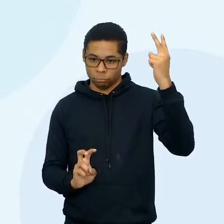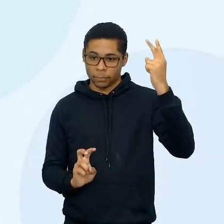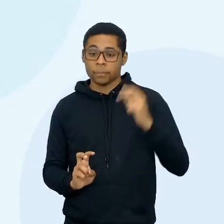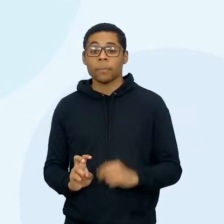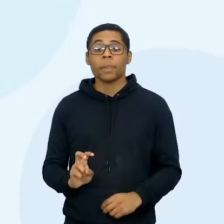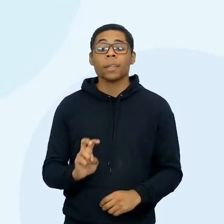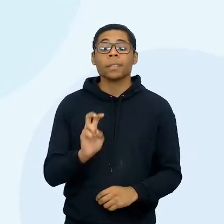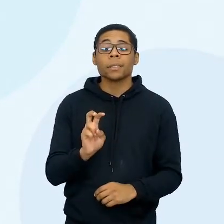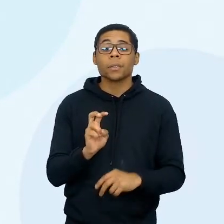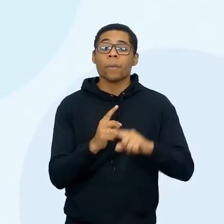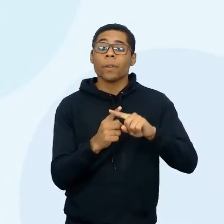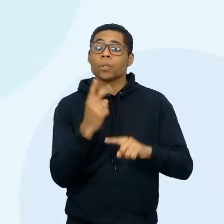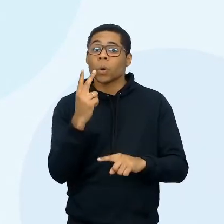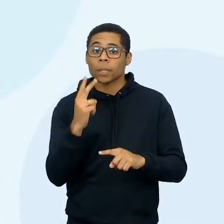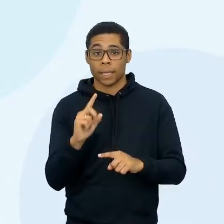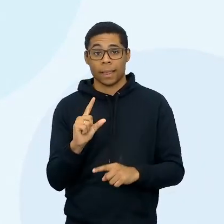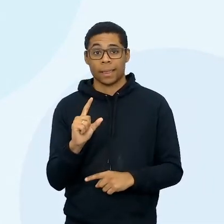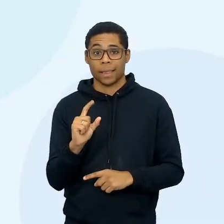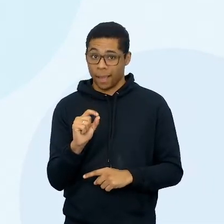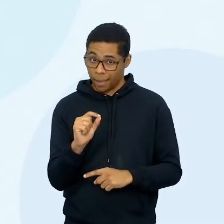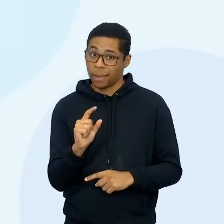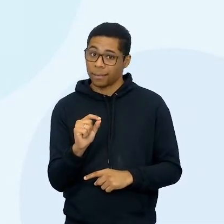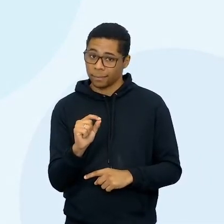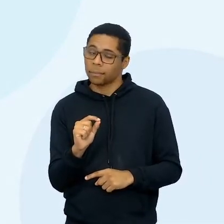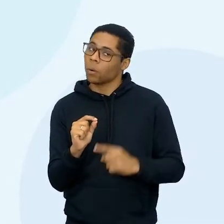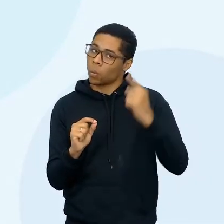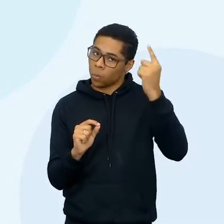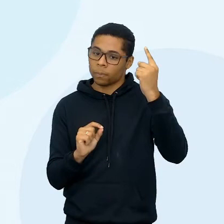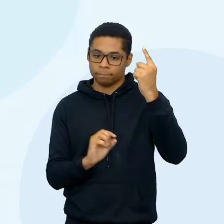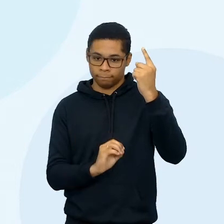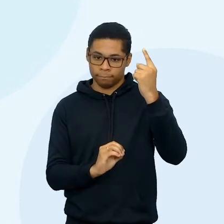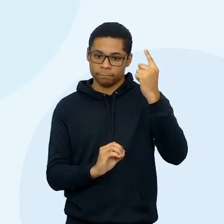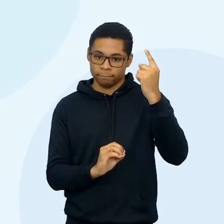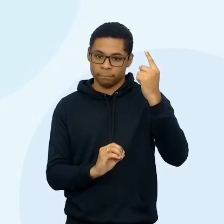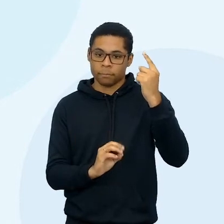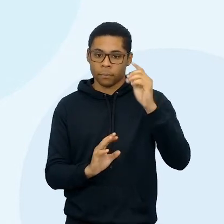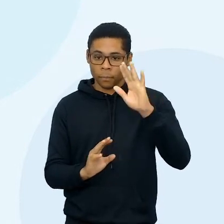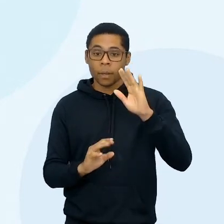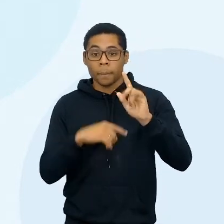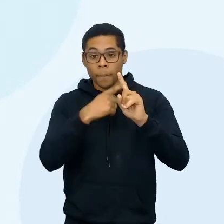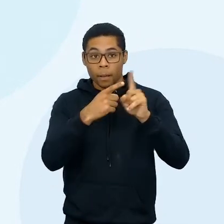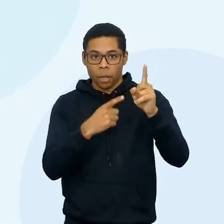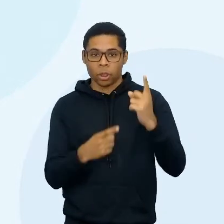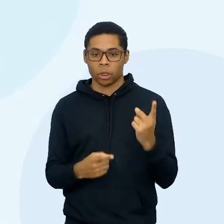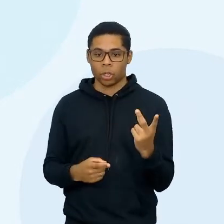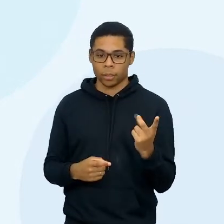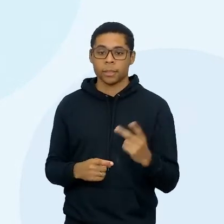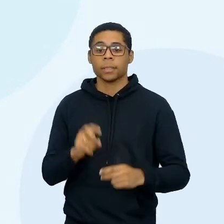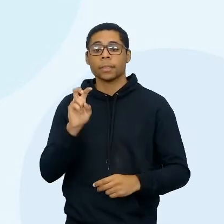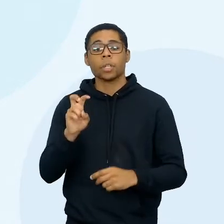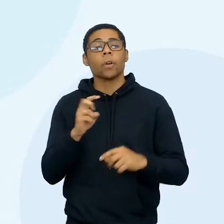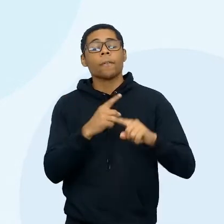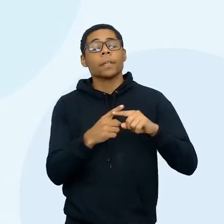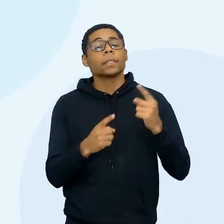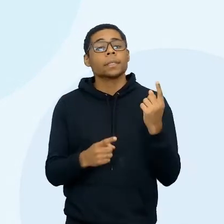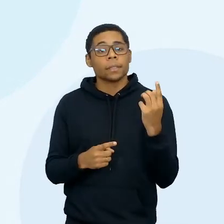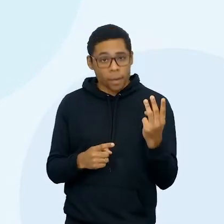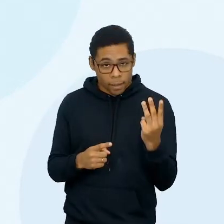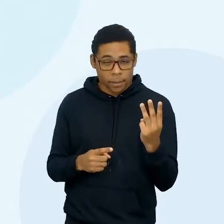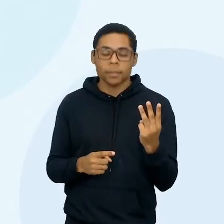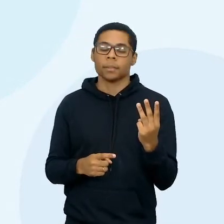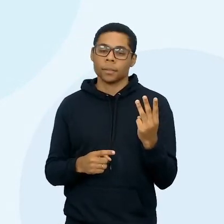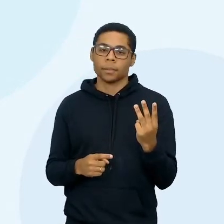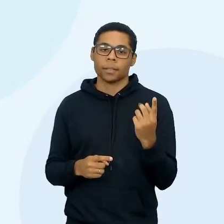5 vezes 2 dá 10, com 2 vai dar 12. E 5 vezes 3 dá 15, mais